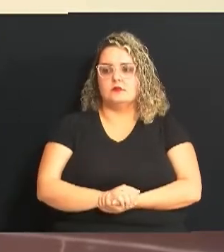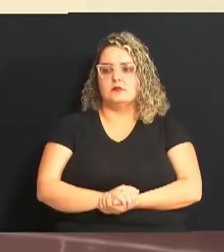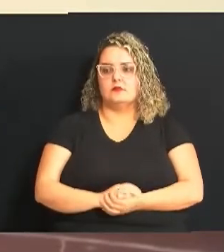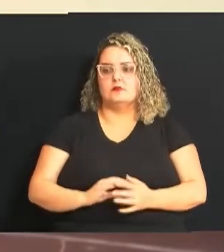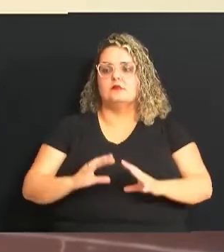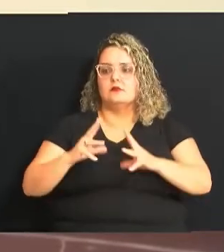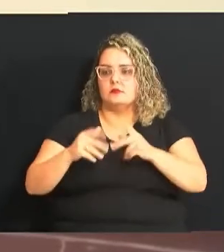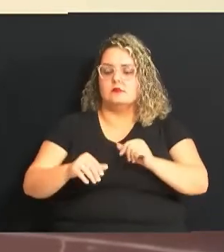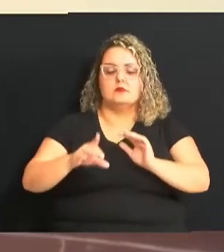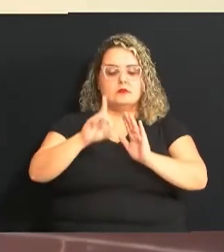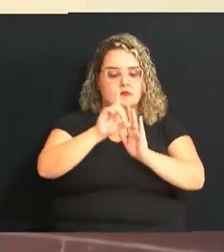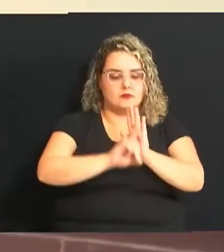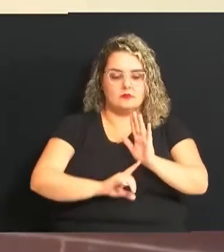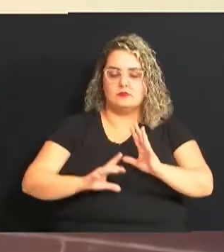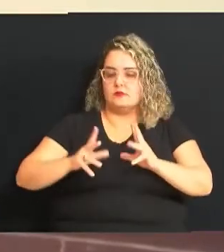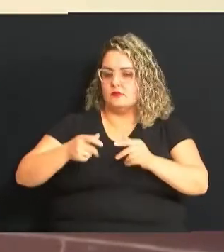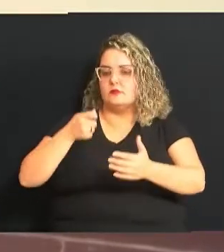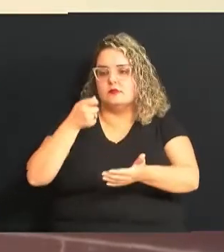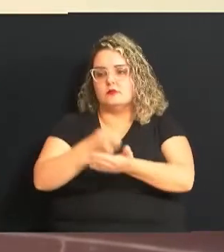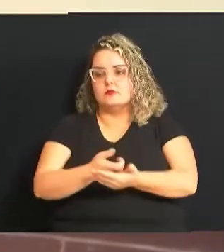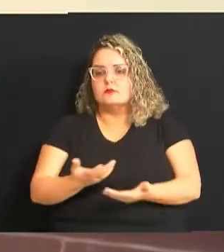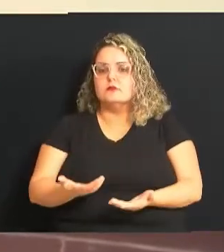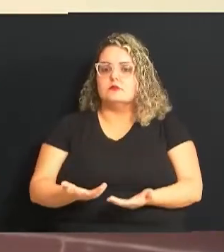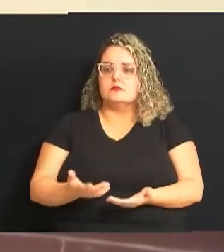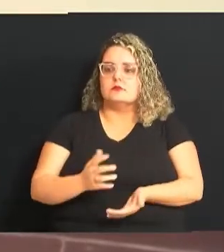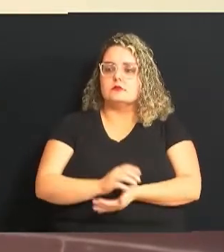os direitos, todos os deveres, todas